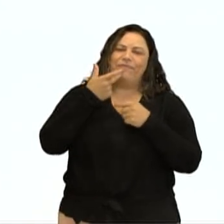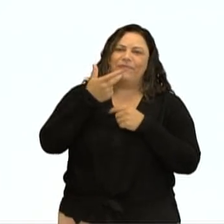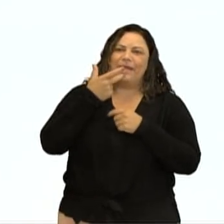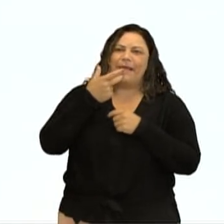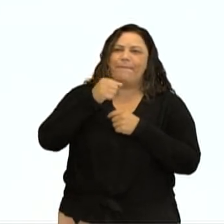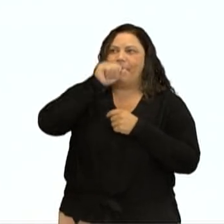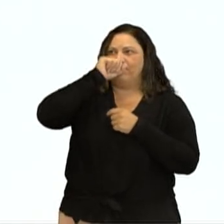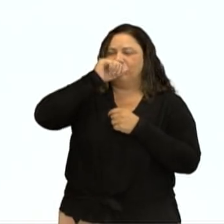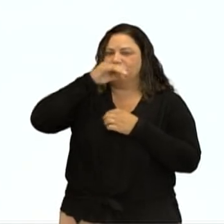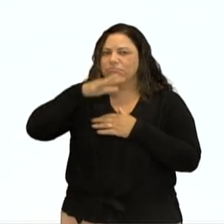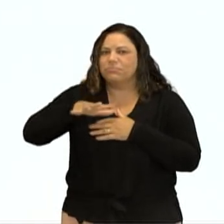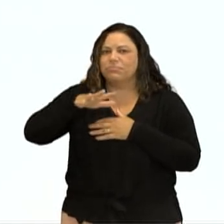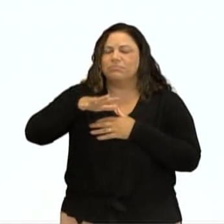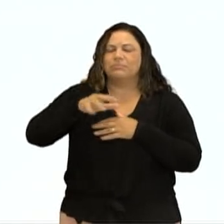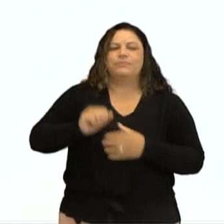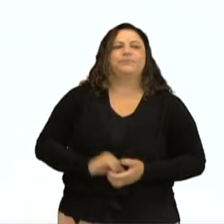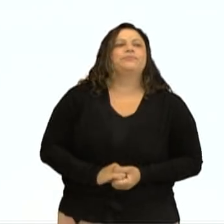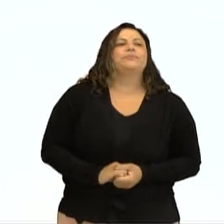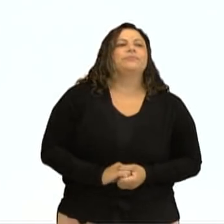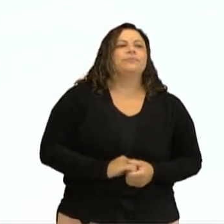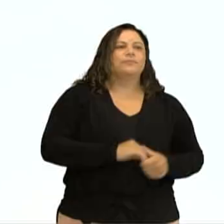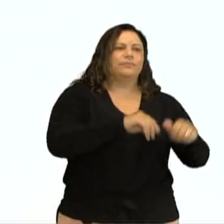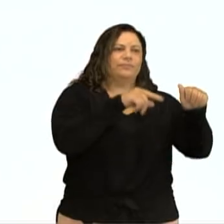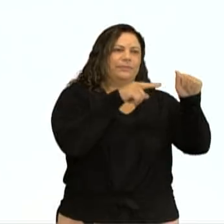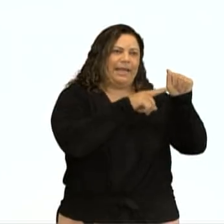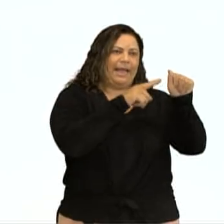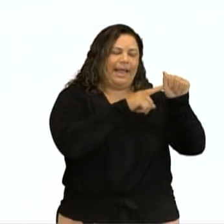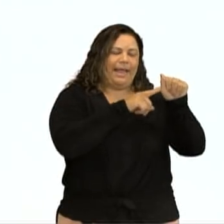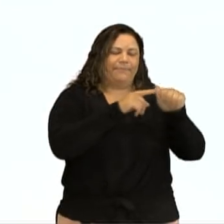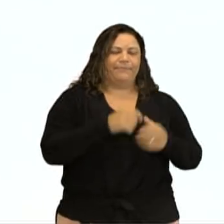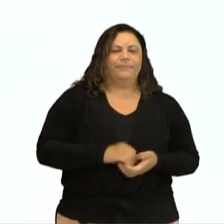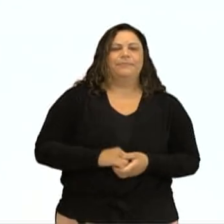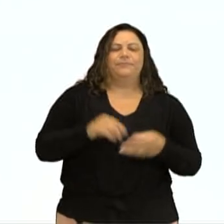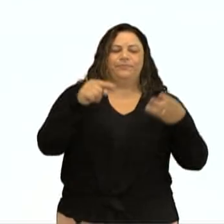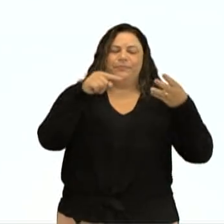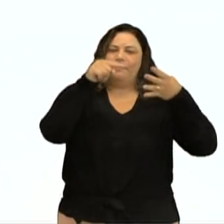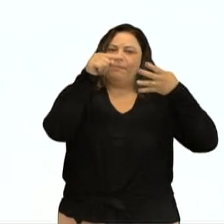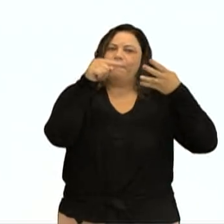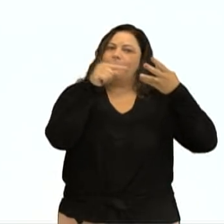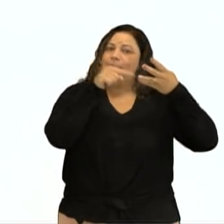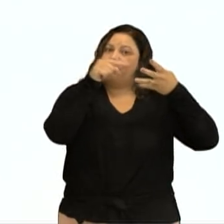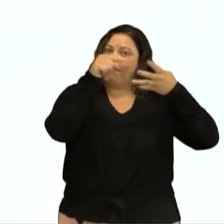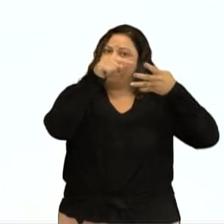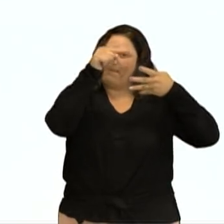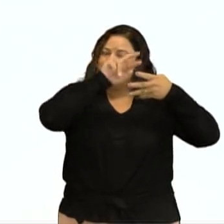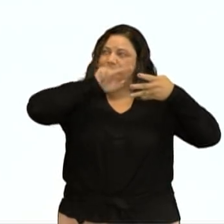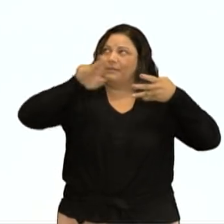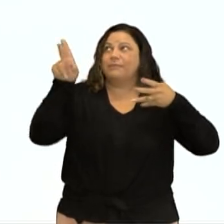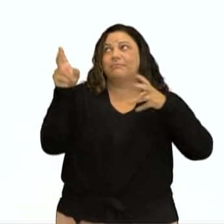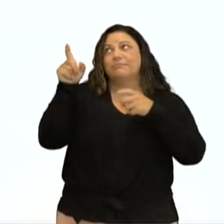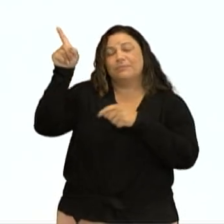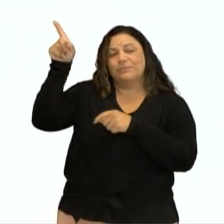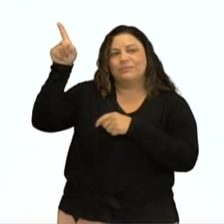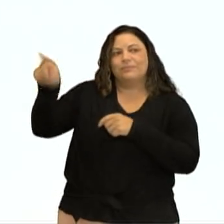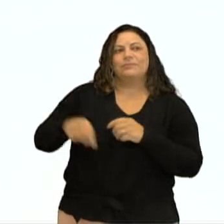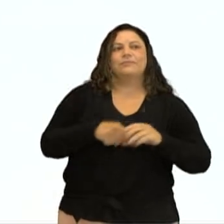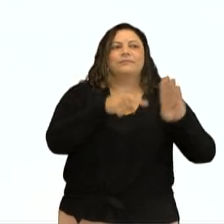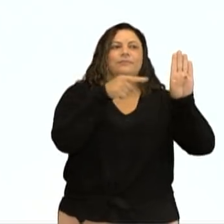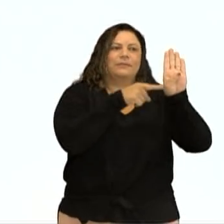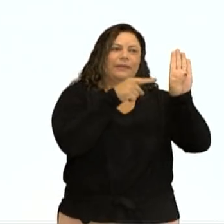vias aéreas? Alternativa A: cólera, tuberculose e pneumonia. Alternativa